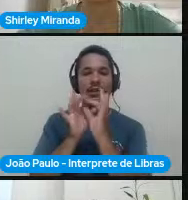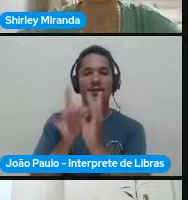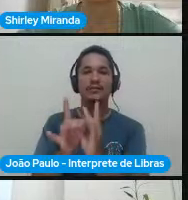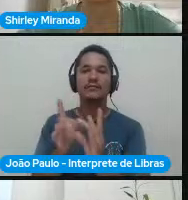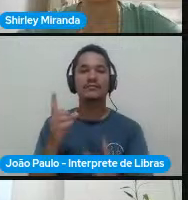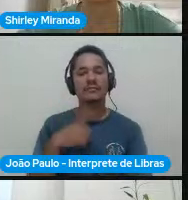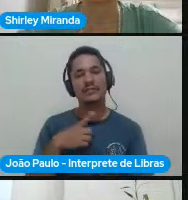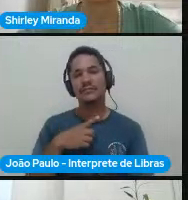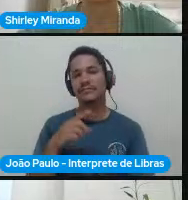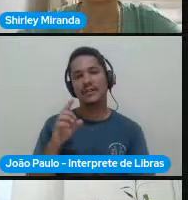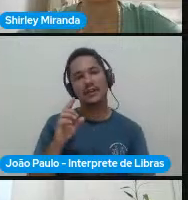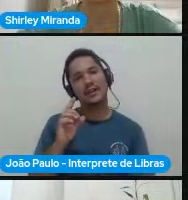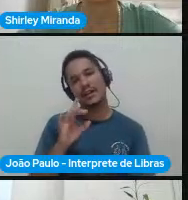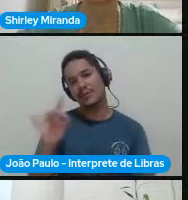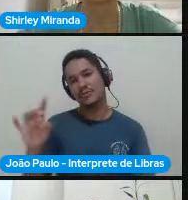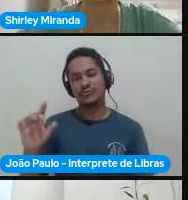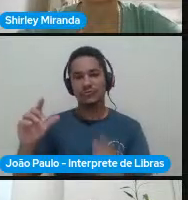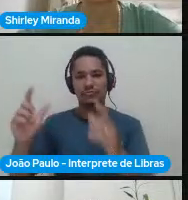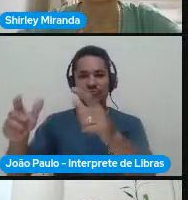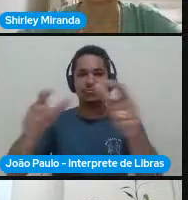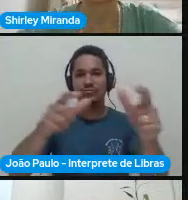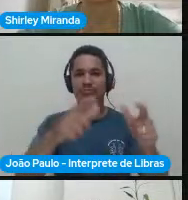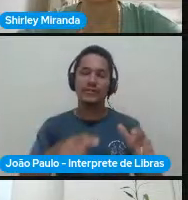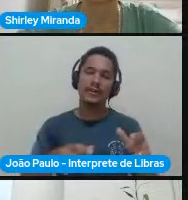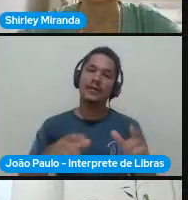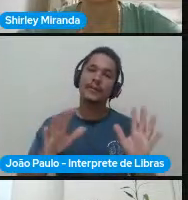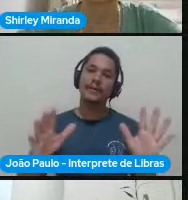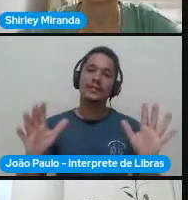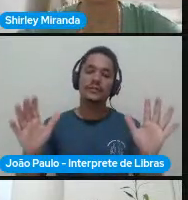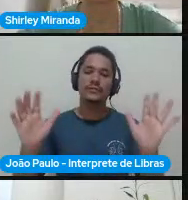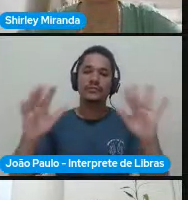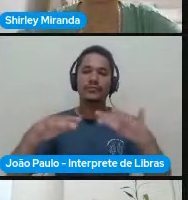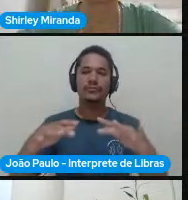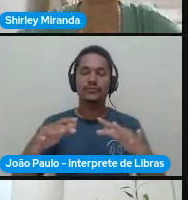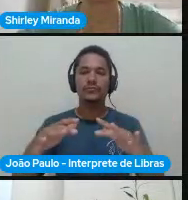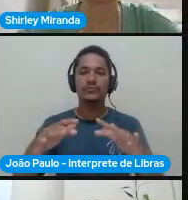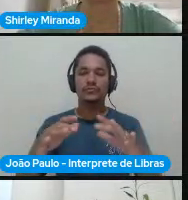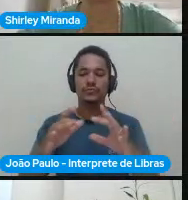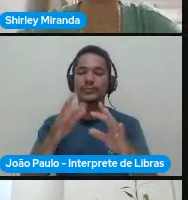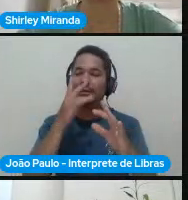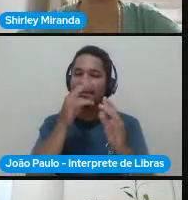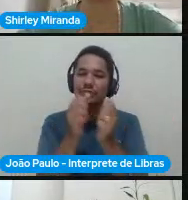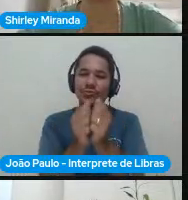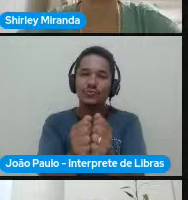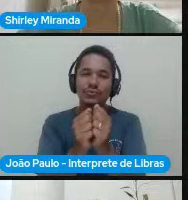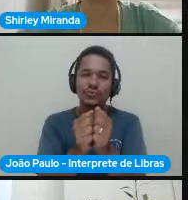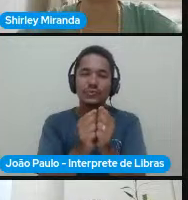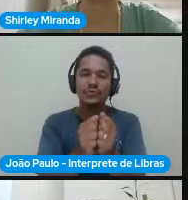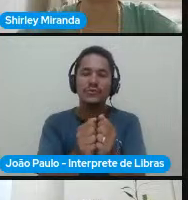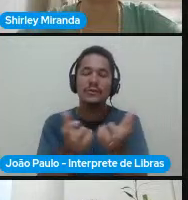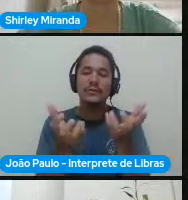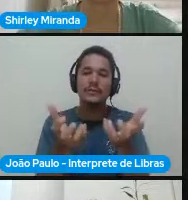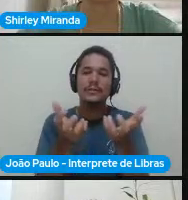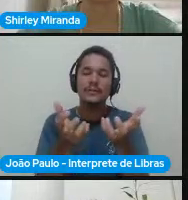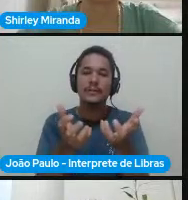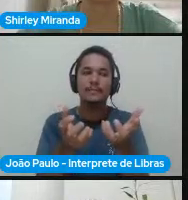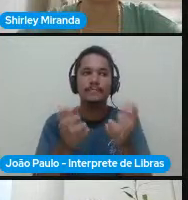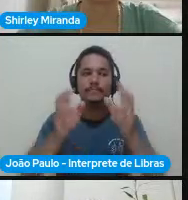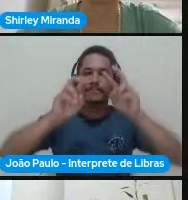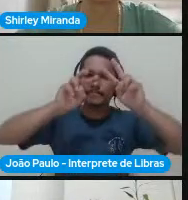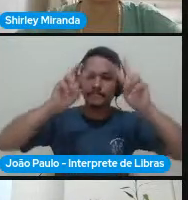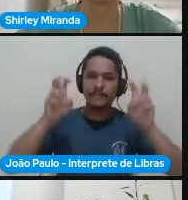caixinha, mas nós não deixamos de estar todos juntos num único propósito, que é falar de assuntos que fazem com que a